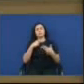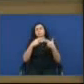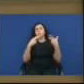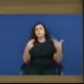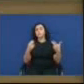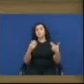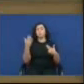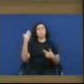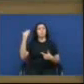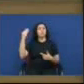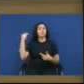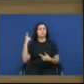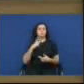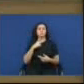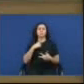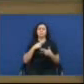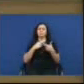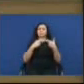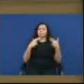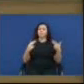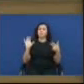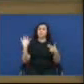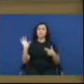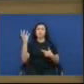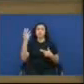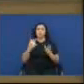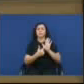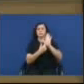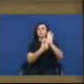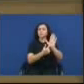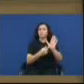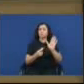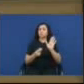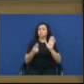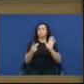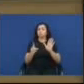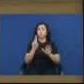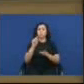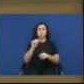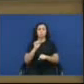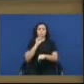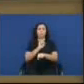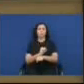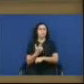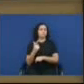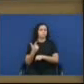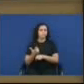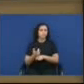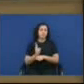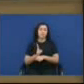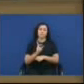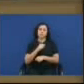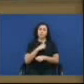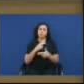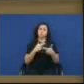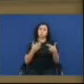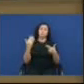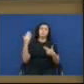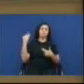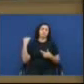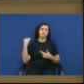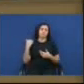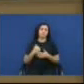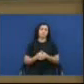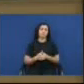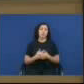como havia na minha época, que a gente colocava exposições permanentes, nunca ficava sem uma exposição. Até falei